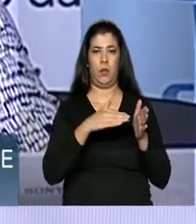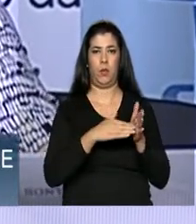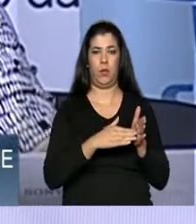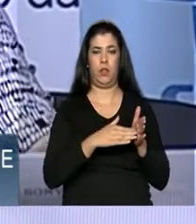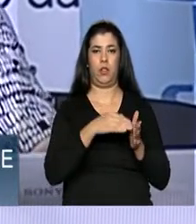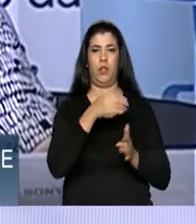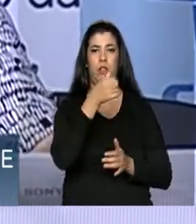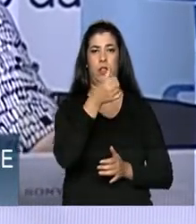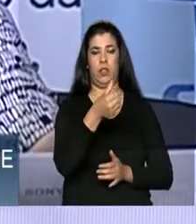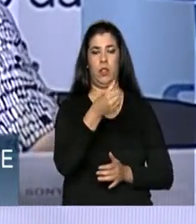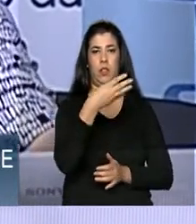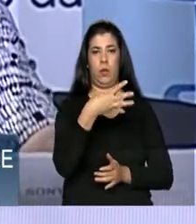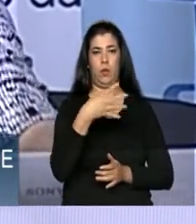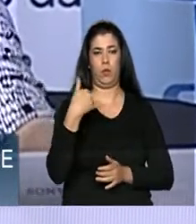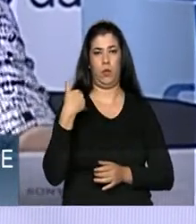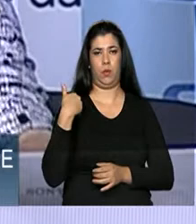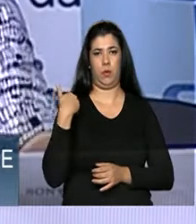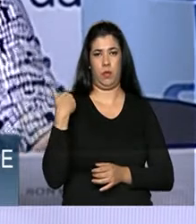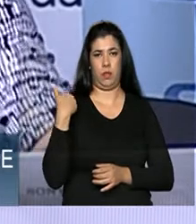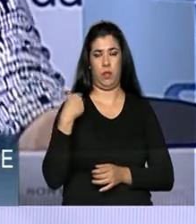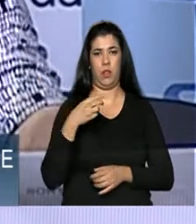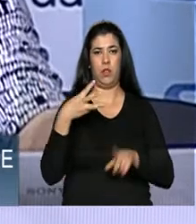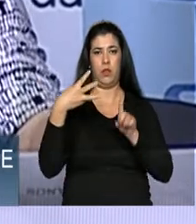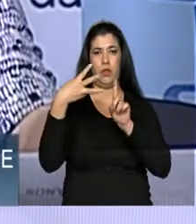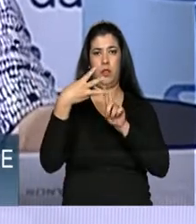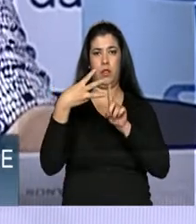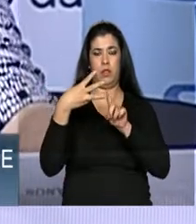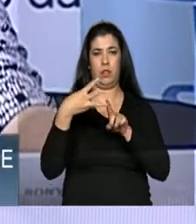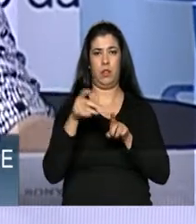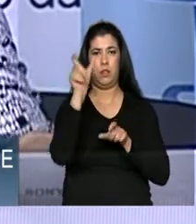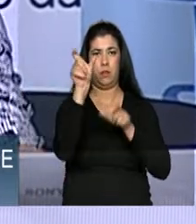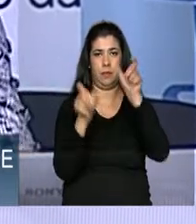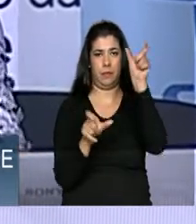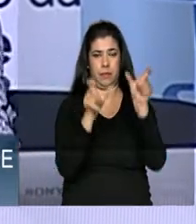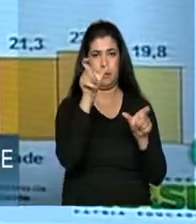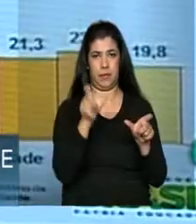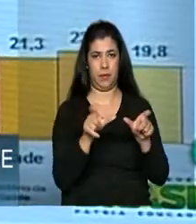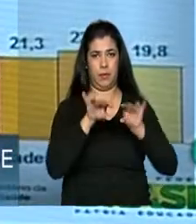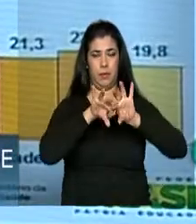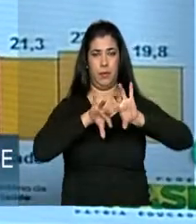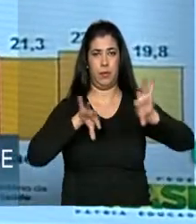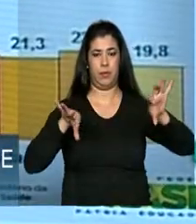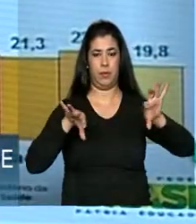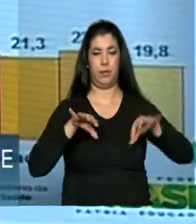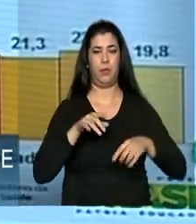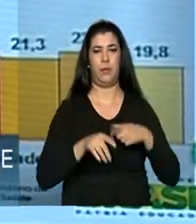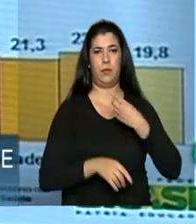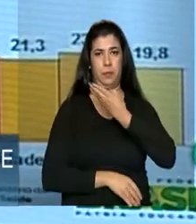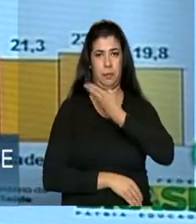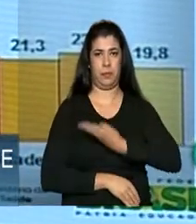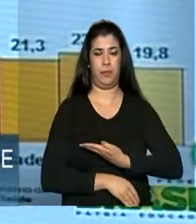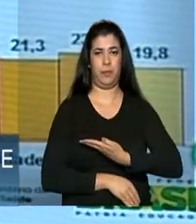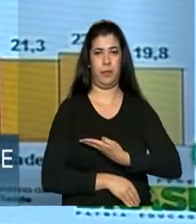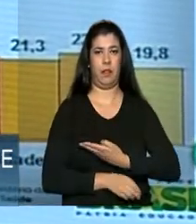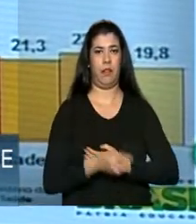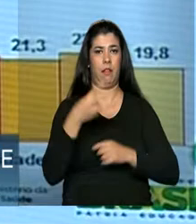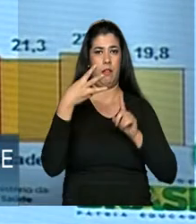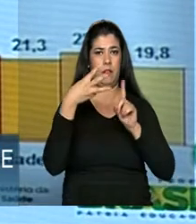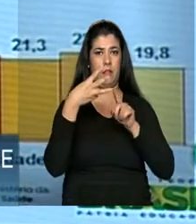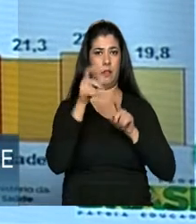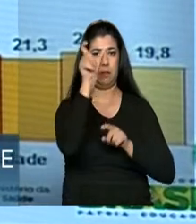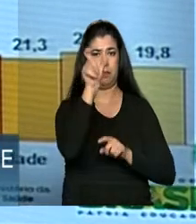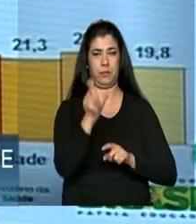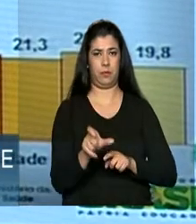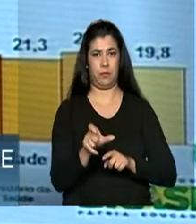a 64. É a terceira coluna, né? É porque nós desagregamos 35 decenalmente, a cada